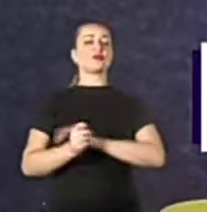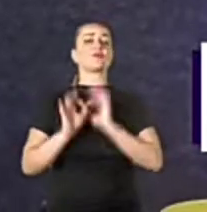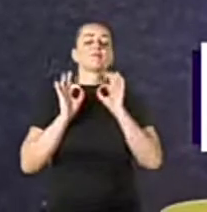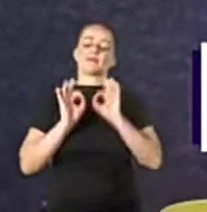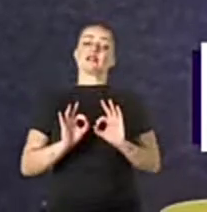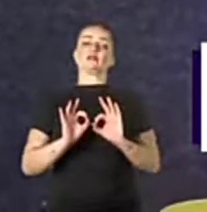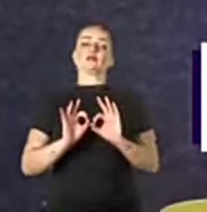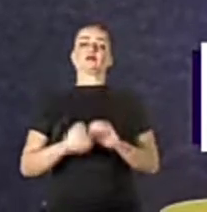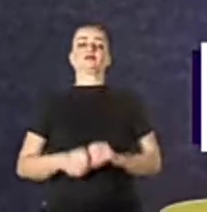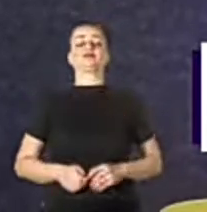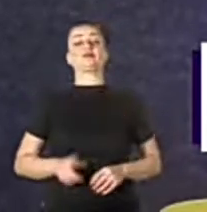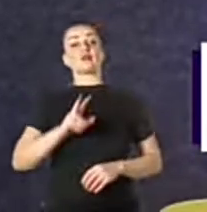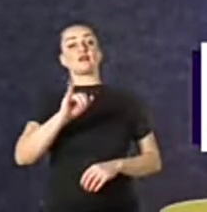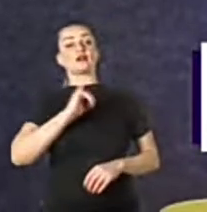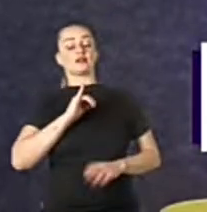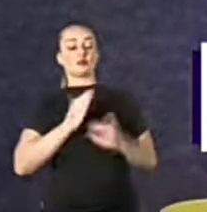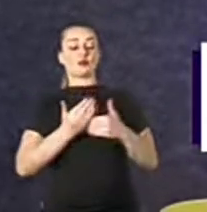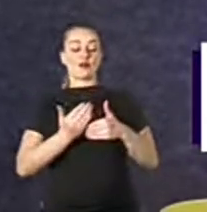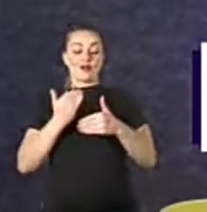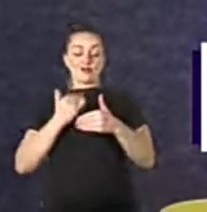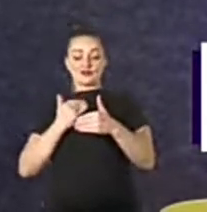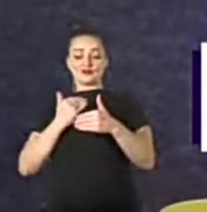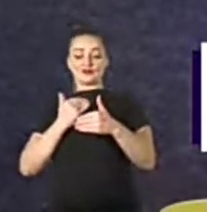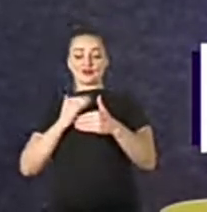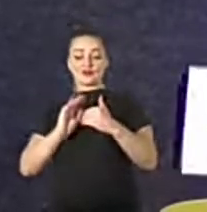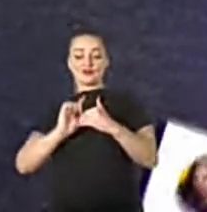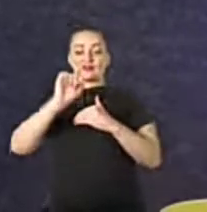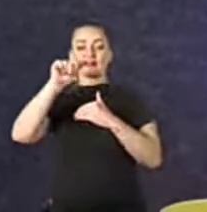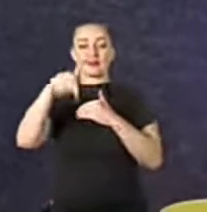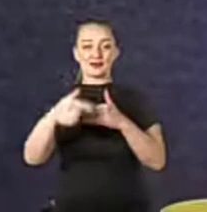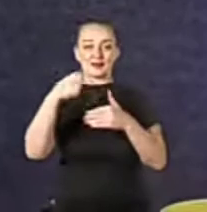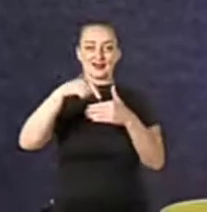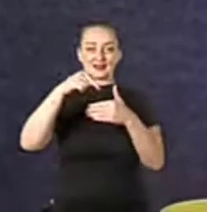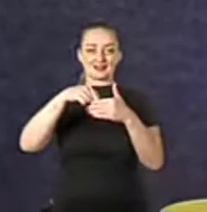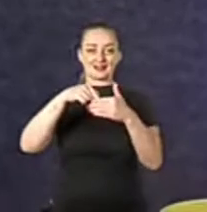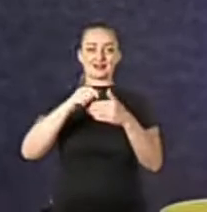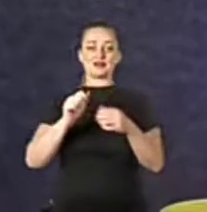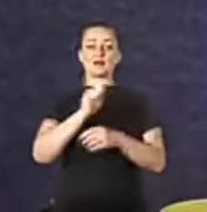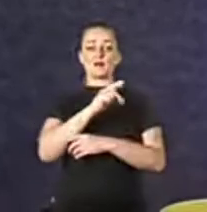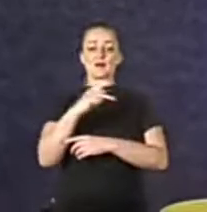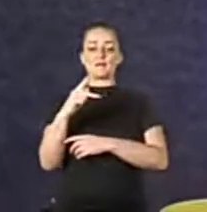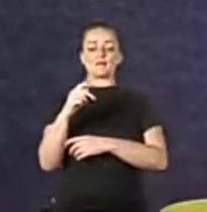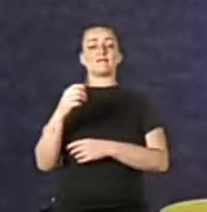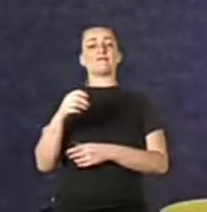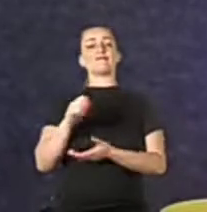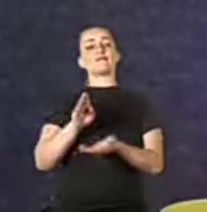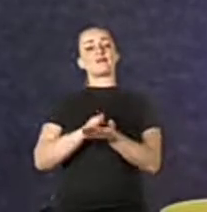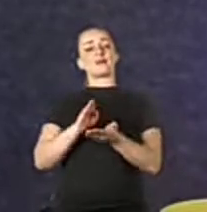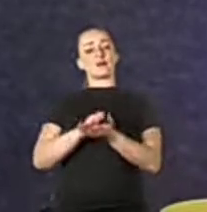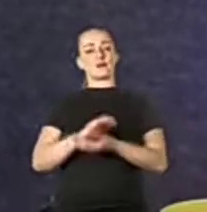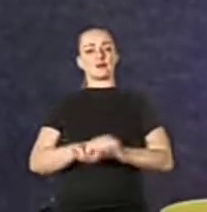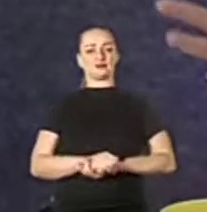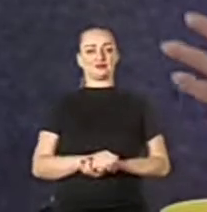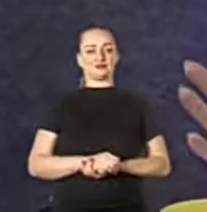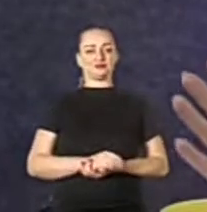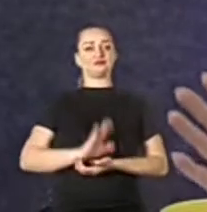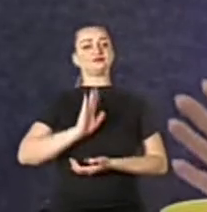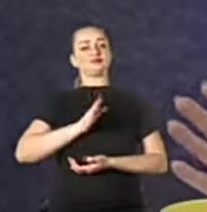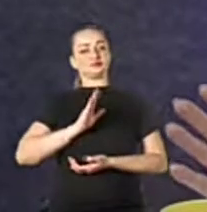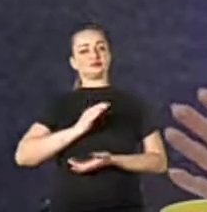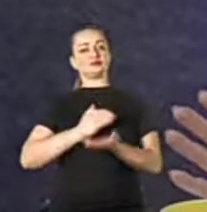sempre vai existir um antes e depois do FMI pouco a gente já tá rodando